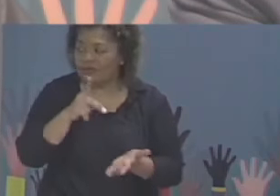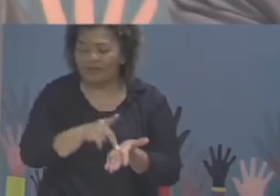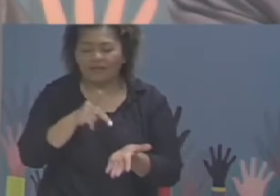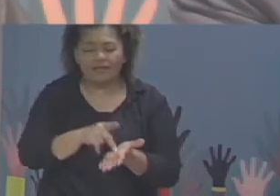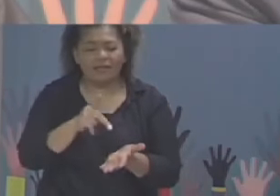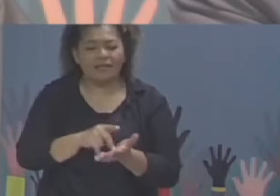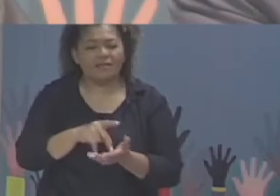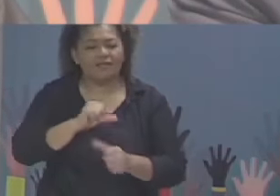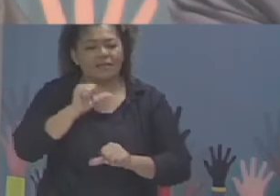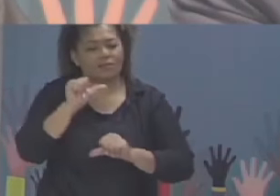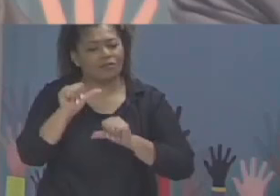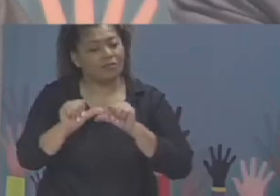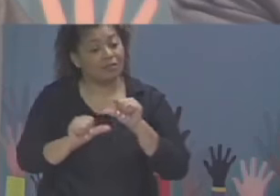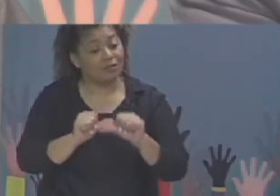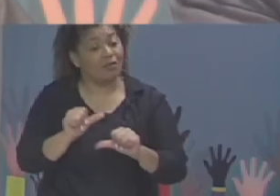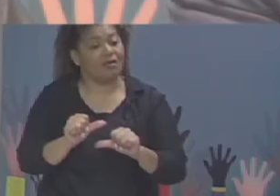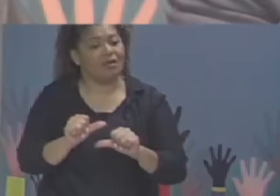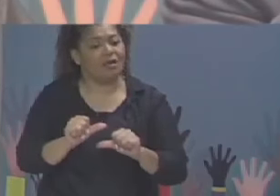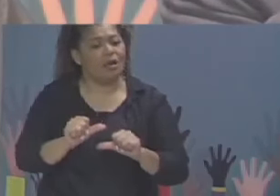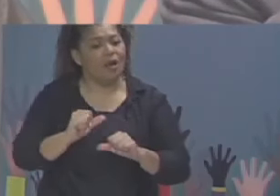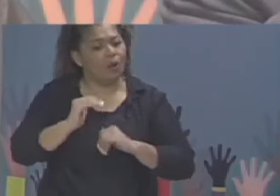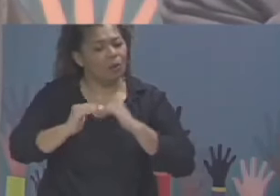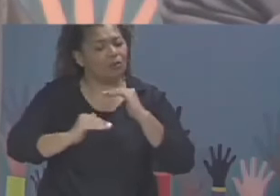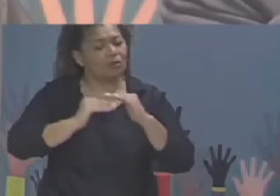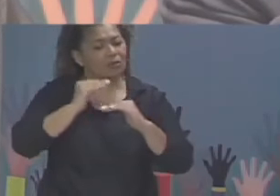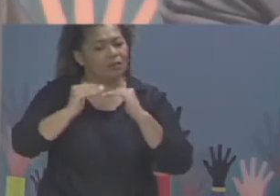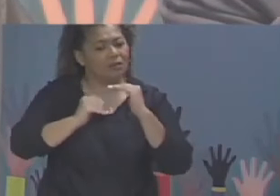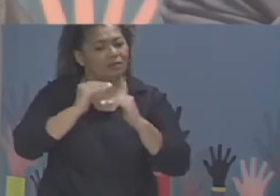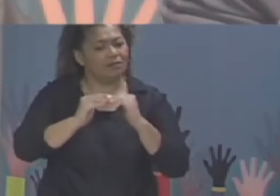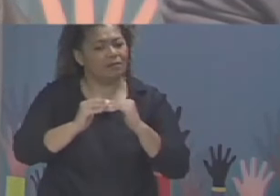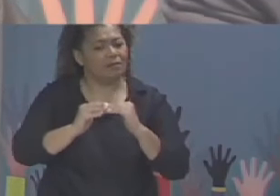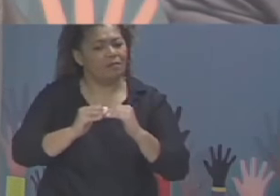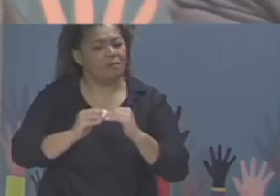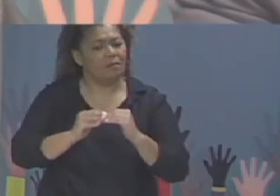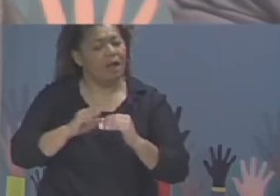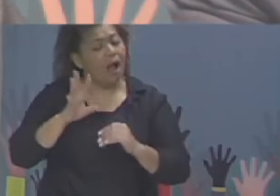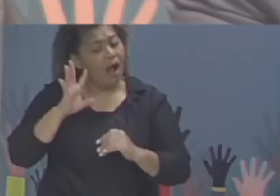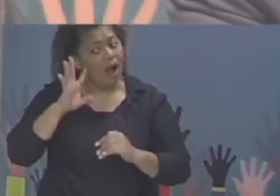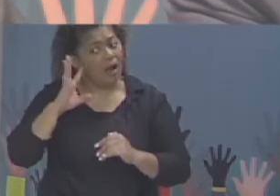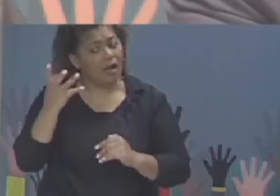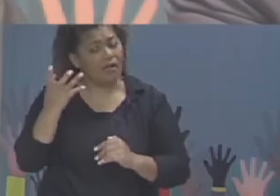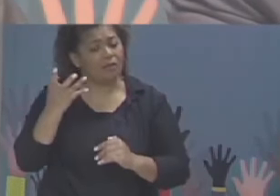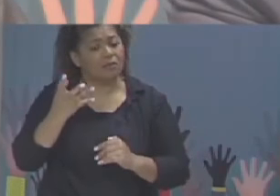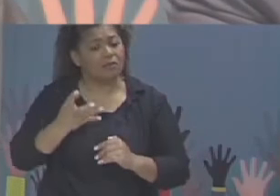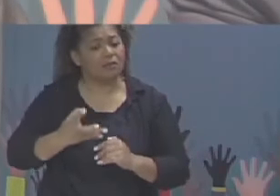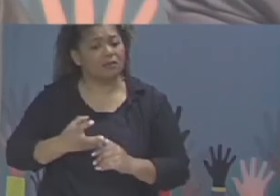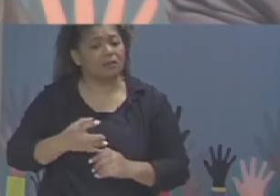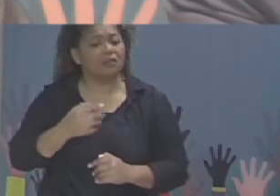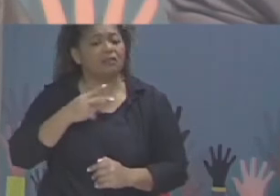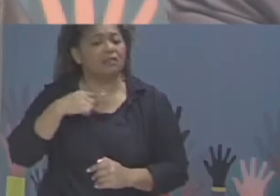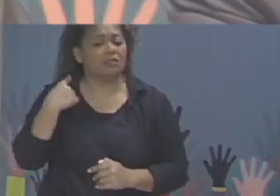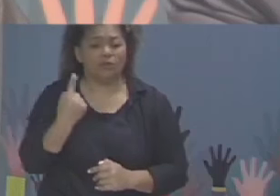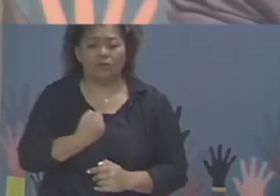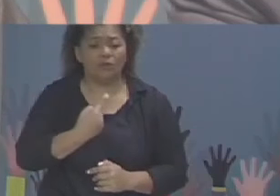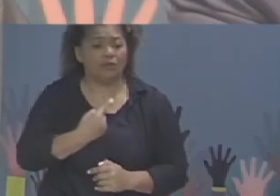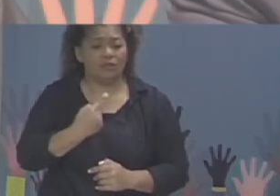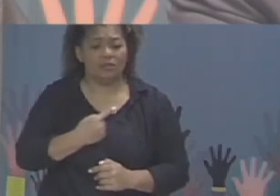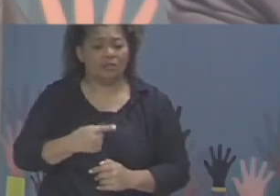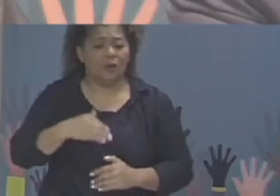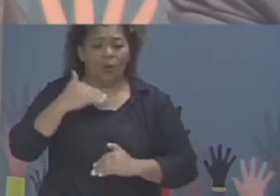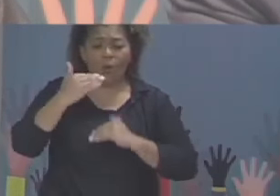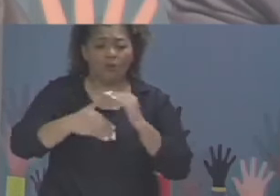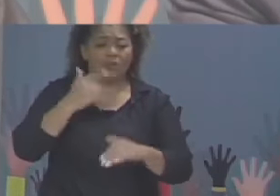foi uma reforma interna. Conseguimos construir. É lógico que a gente ainda não conseguiu alcançar tudo aquilo que os trabalhadores dessa casa